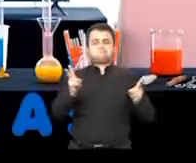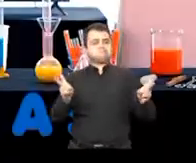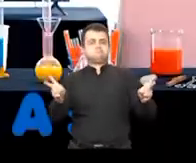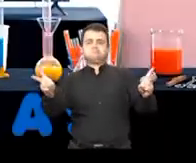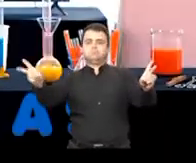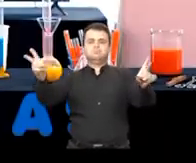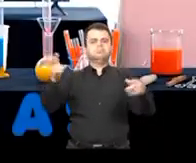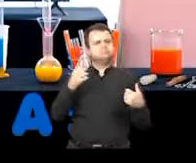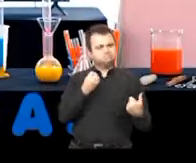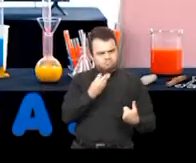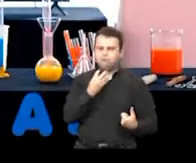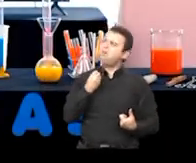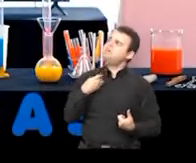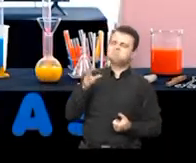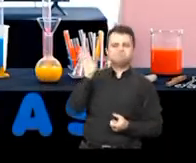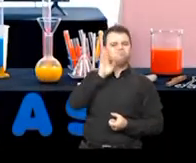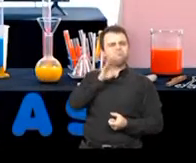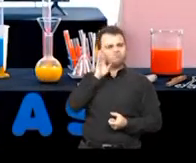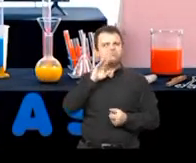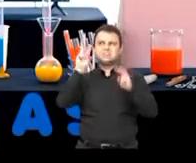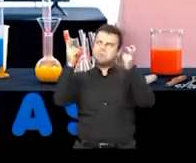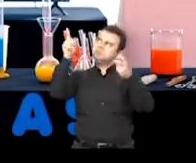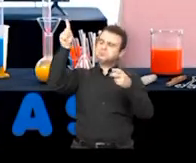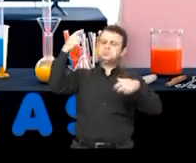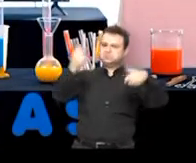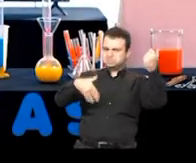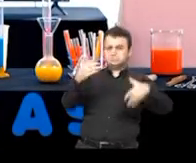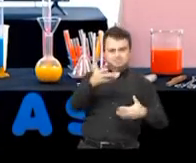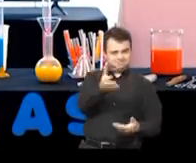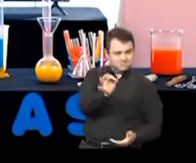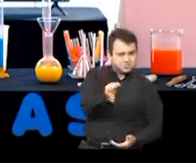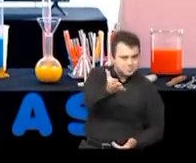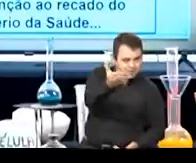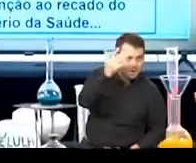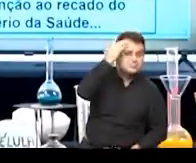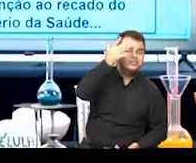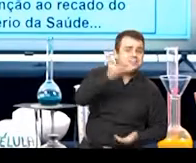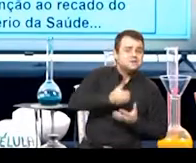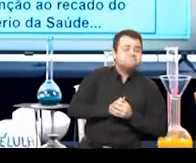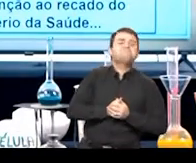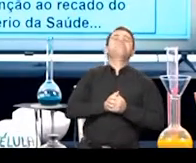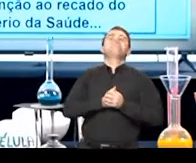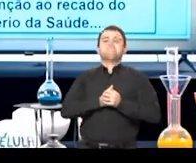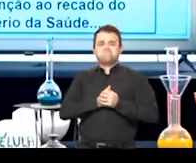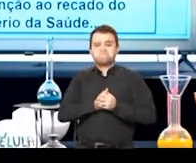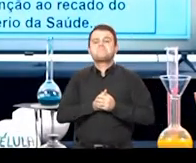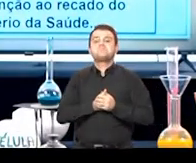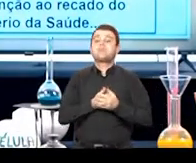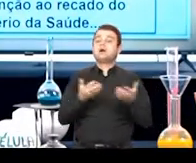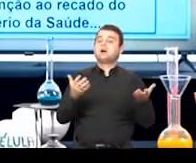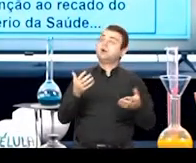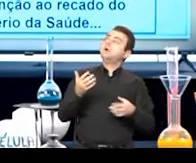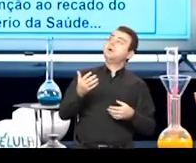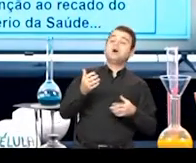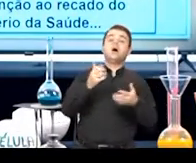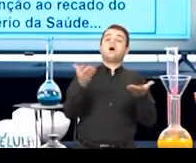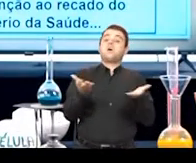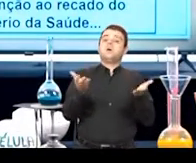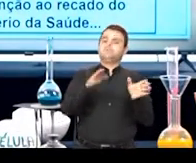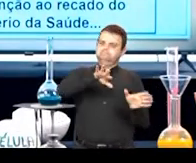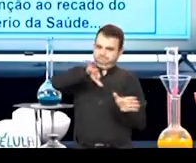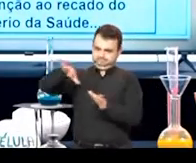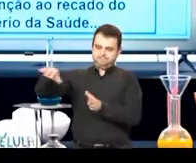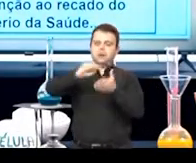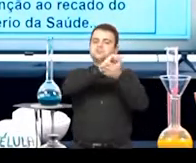mantida. Bacana esse item sobre sustentabilidade, não é mesmo? Agora nós vamos para a atividade 15.